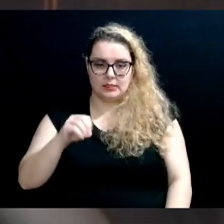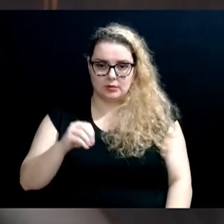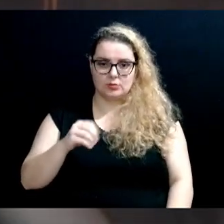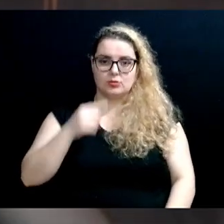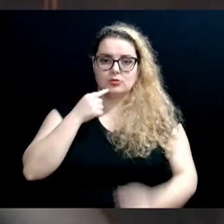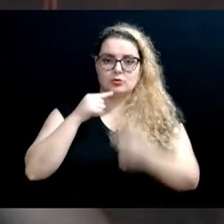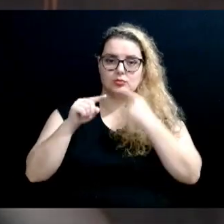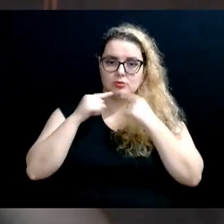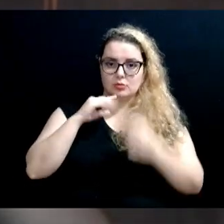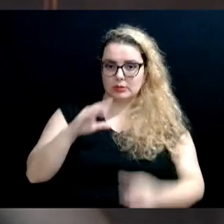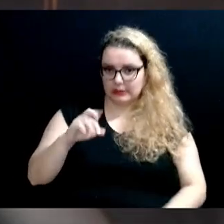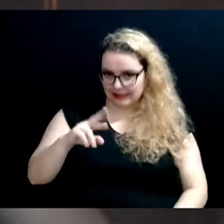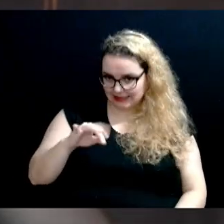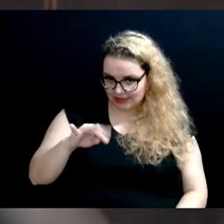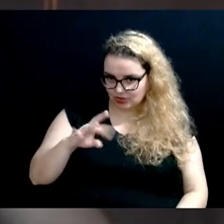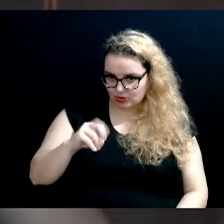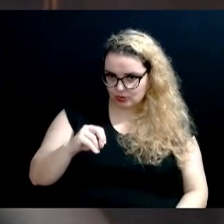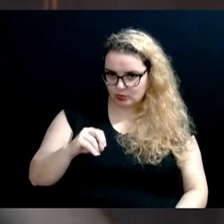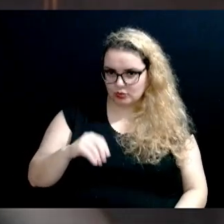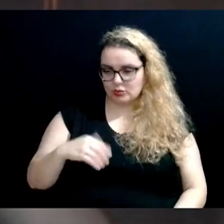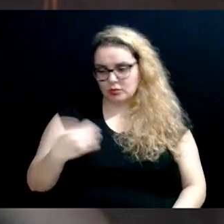lado a gente vê um